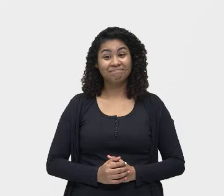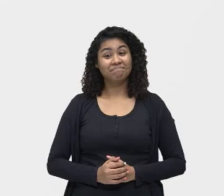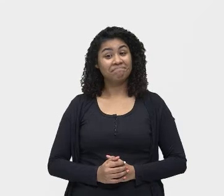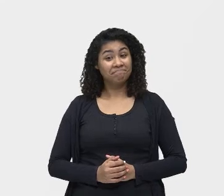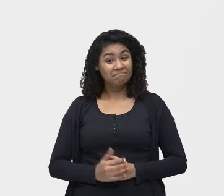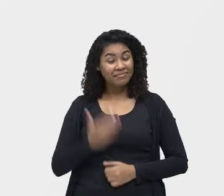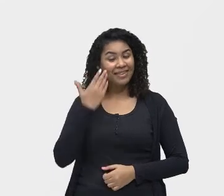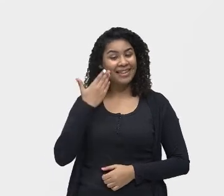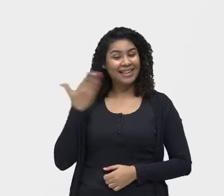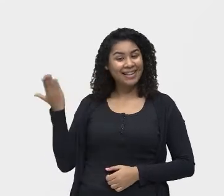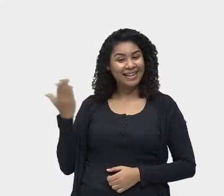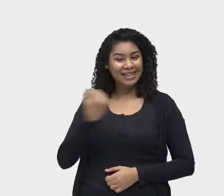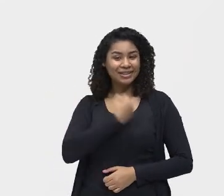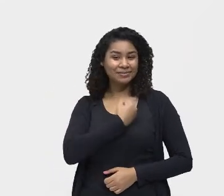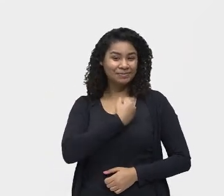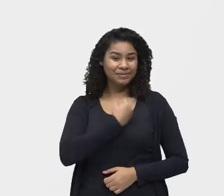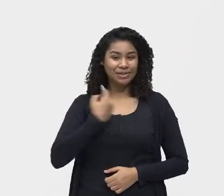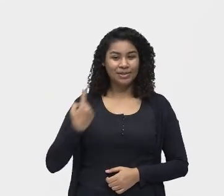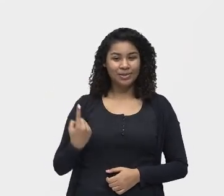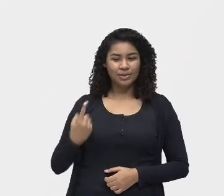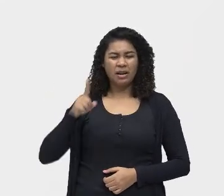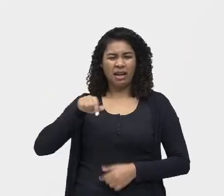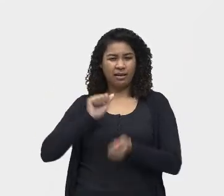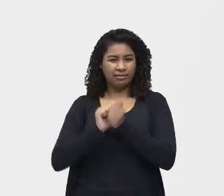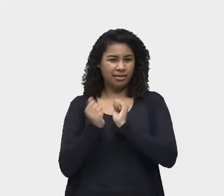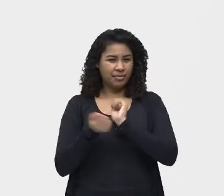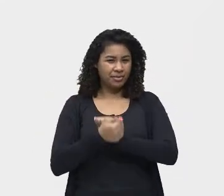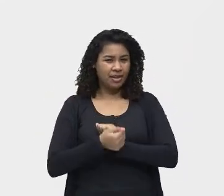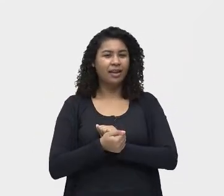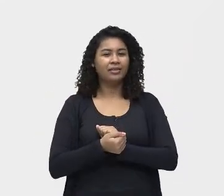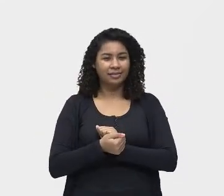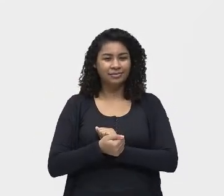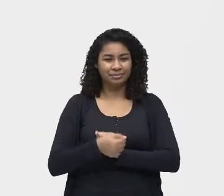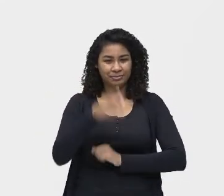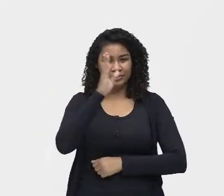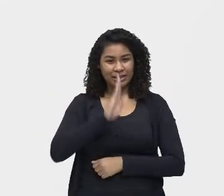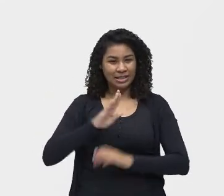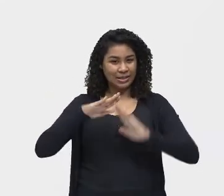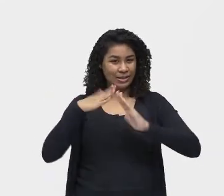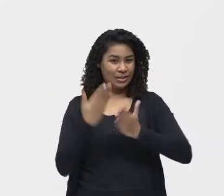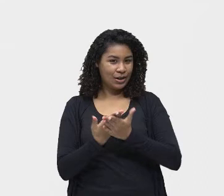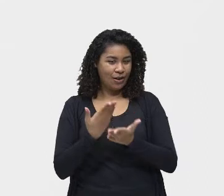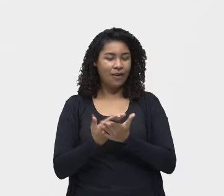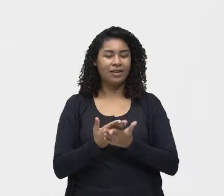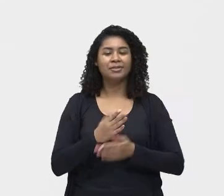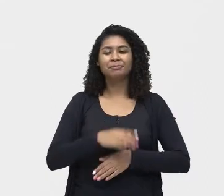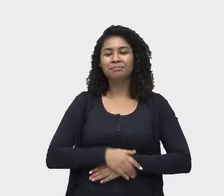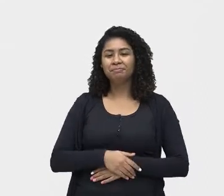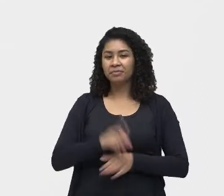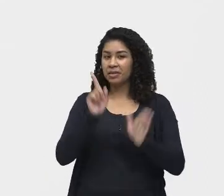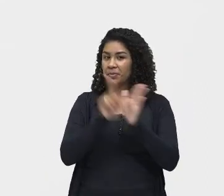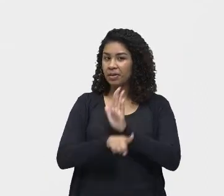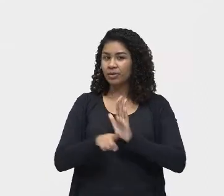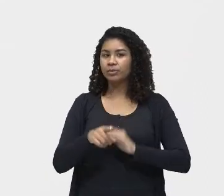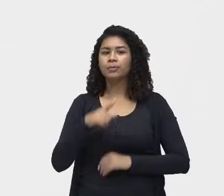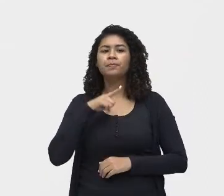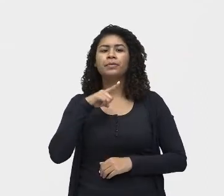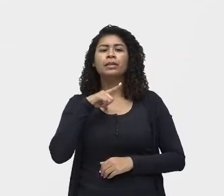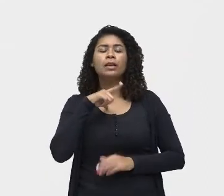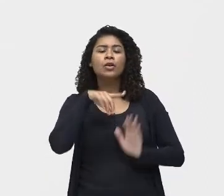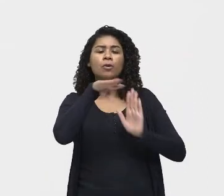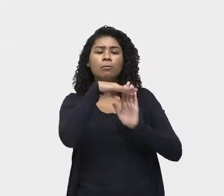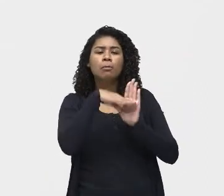Pronto, questão 1, uma questão adaptada do Brasil Escola, e nós queremos a alternativa, olha que interessante, que apresente